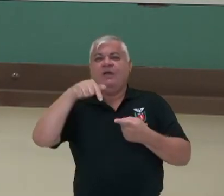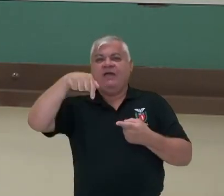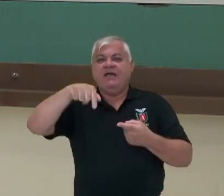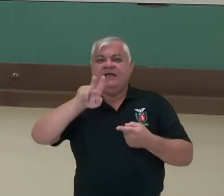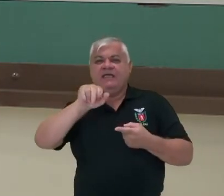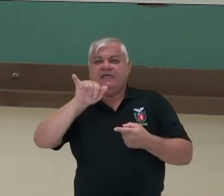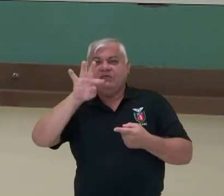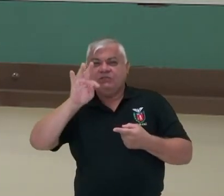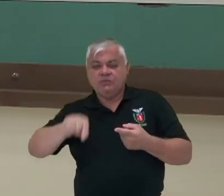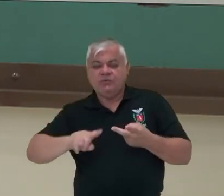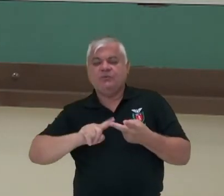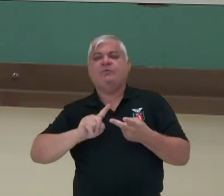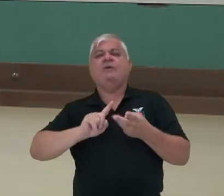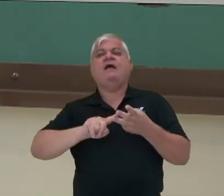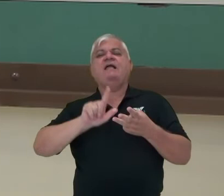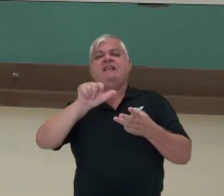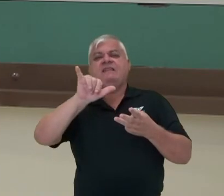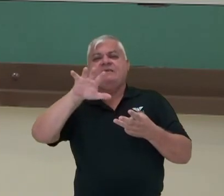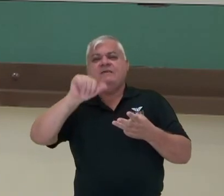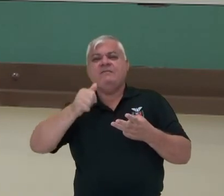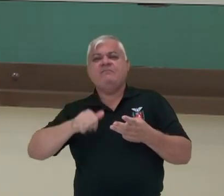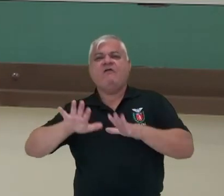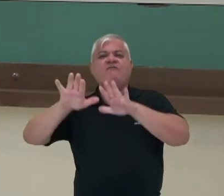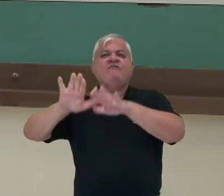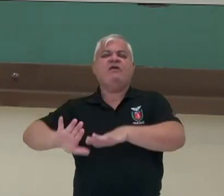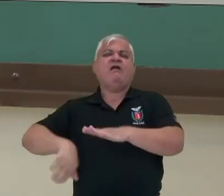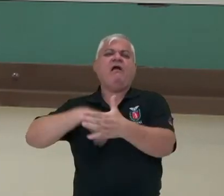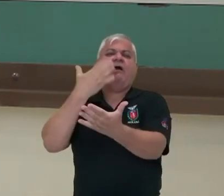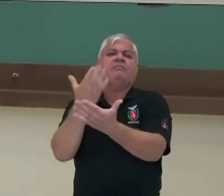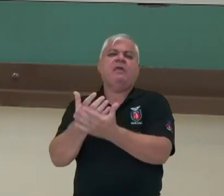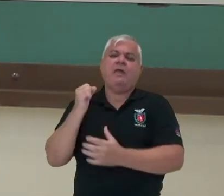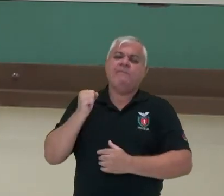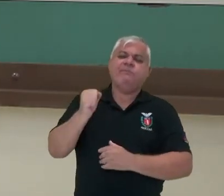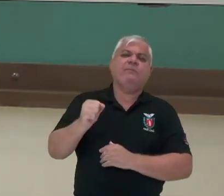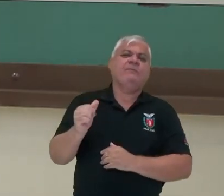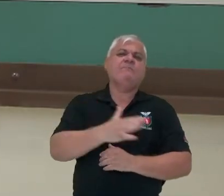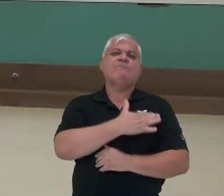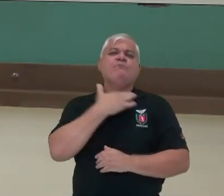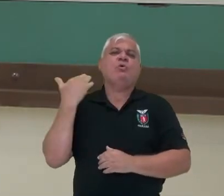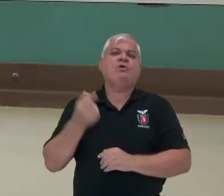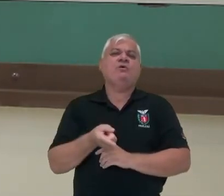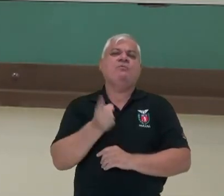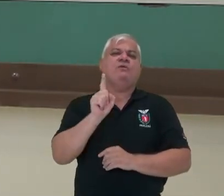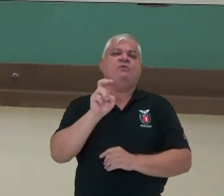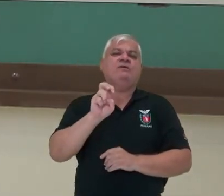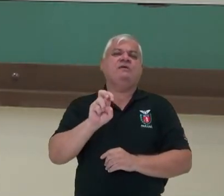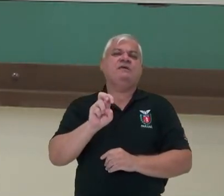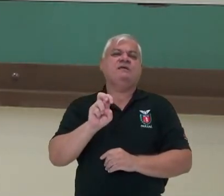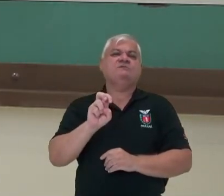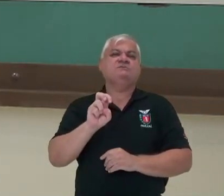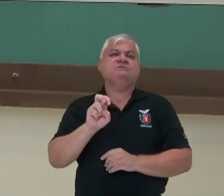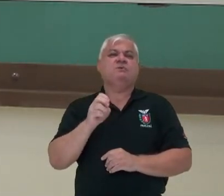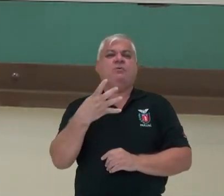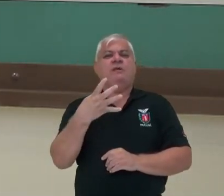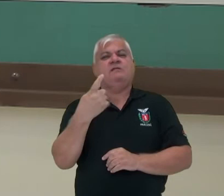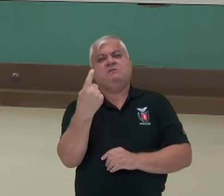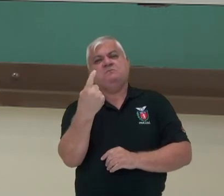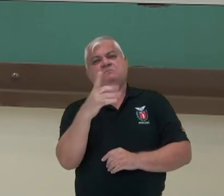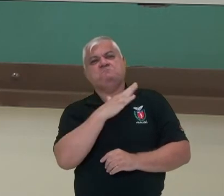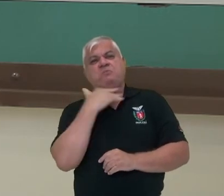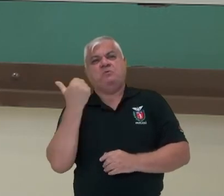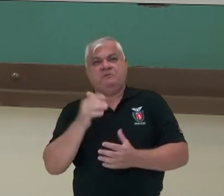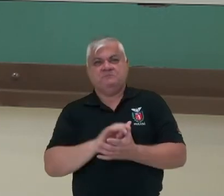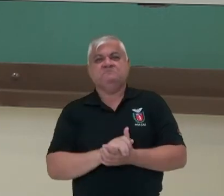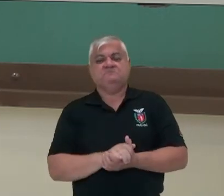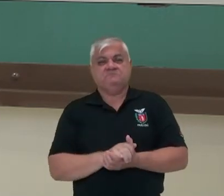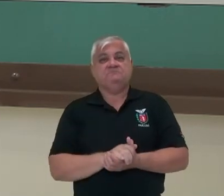e permaneceu na região até ser assassinado em 1541. Essa é a imagem do Francisco Pizarro, tá?